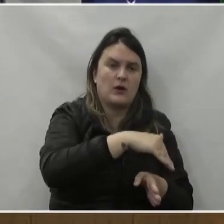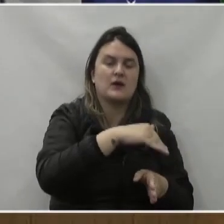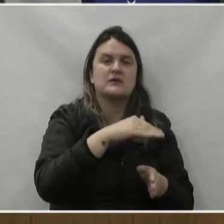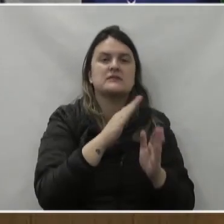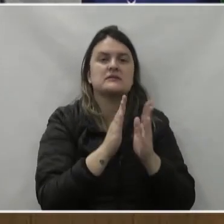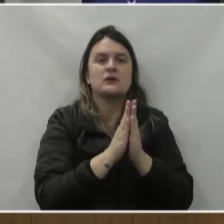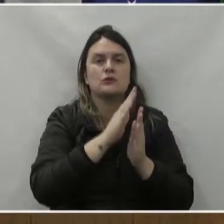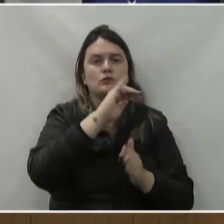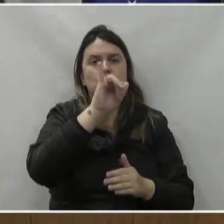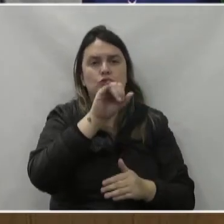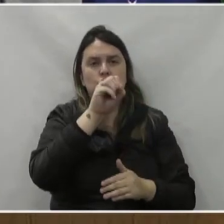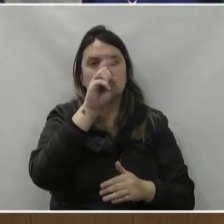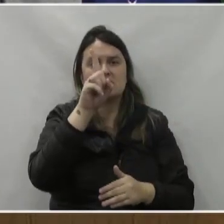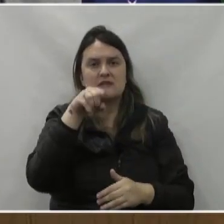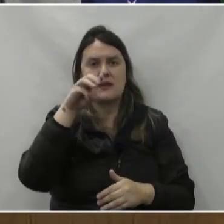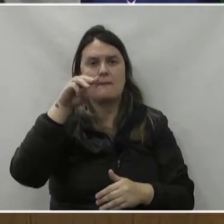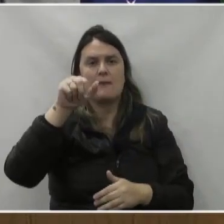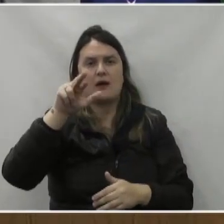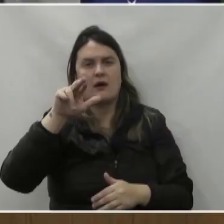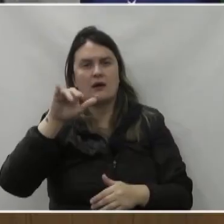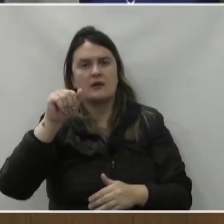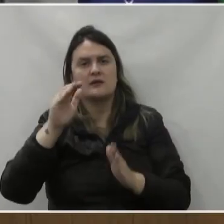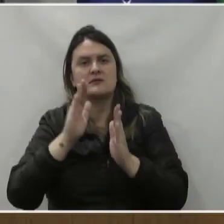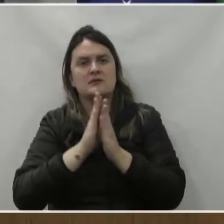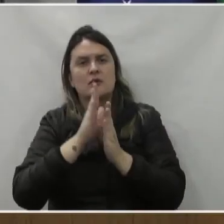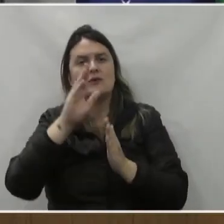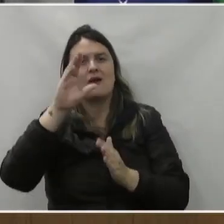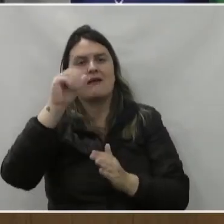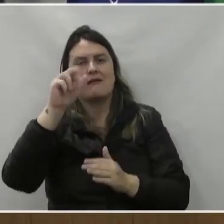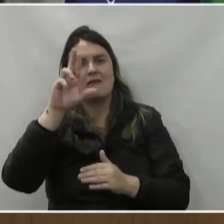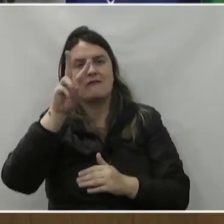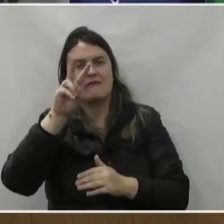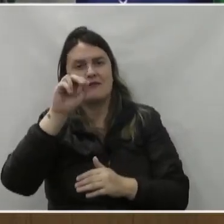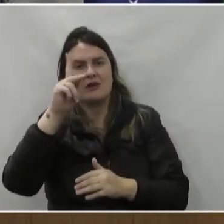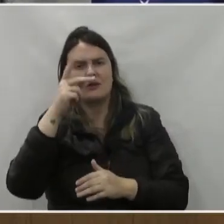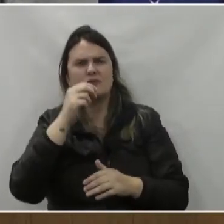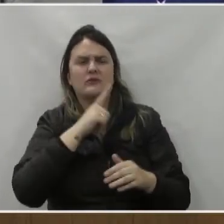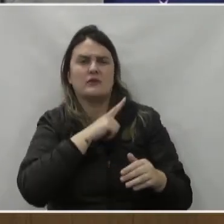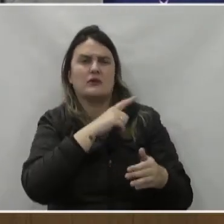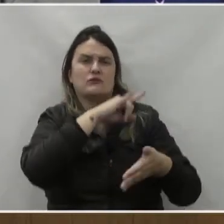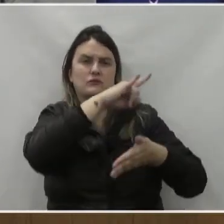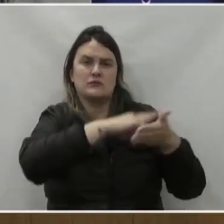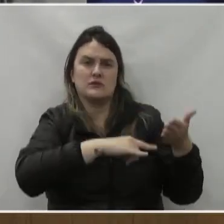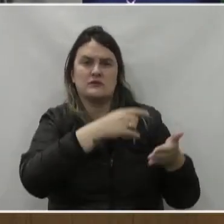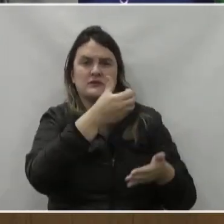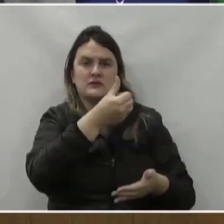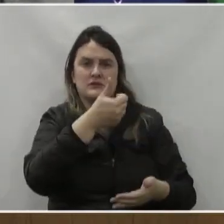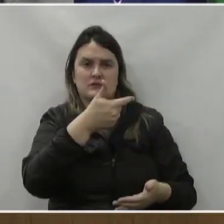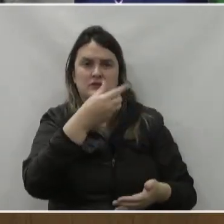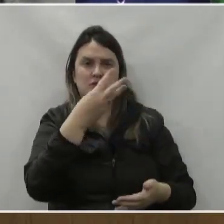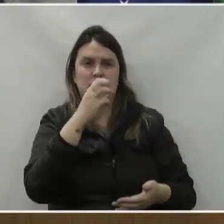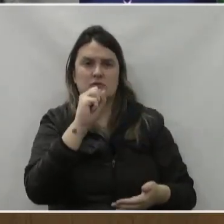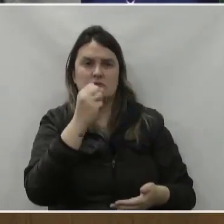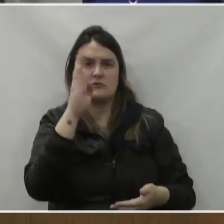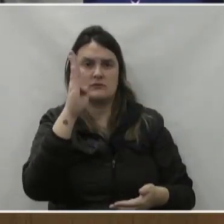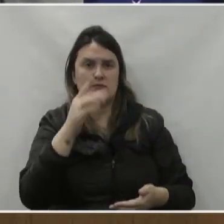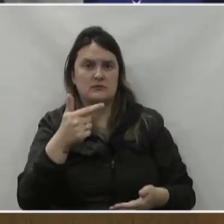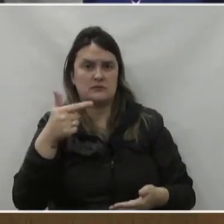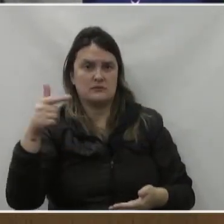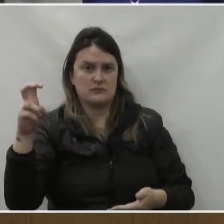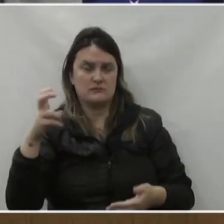José Maria dos Santos Carvalho, conforme protocolo número 6238 de